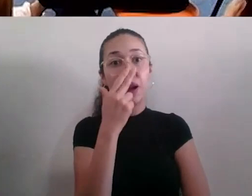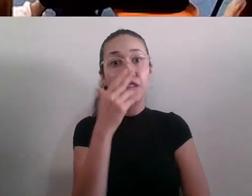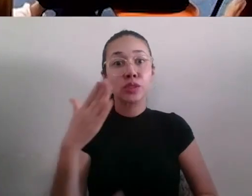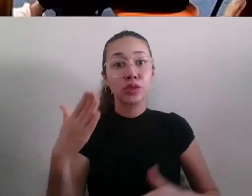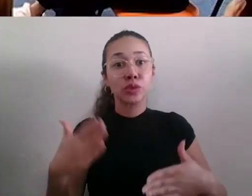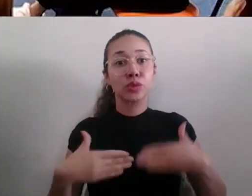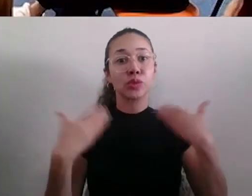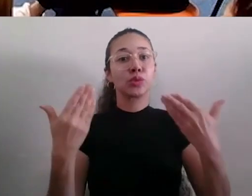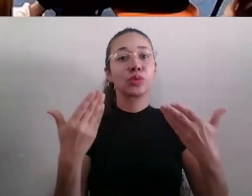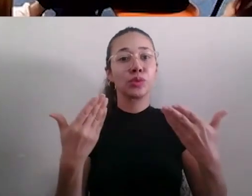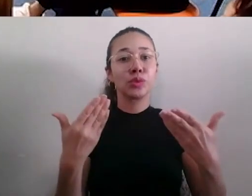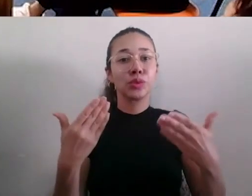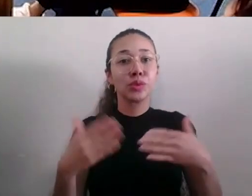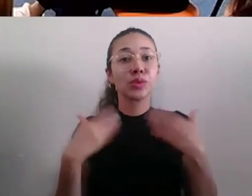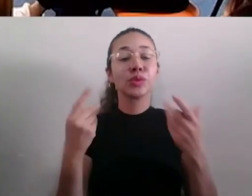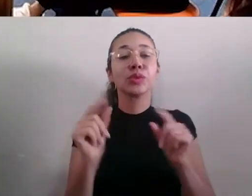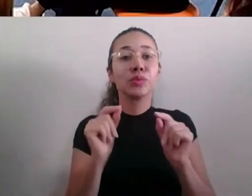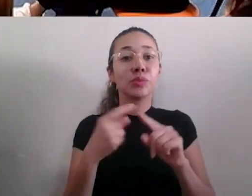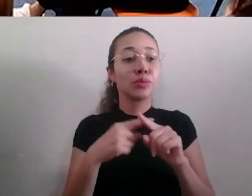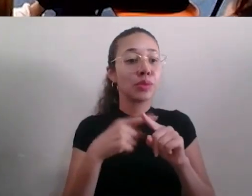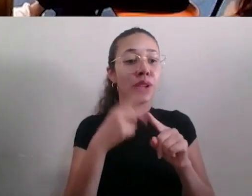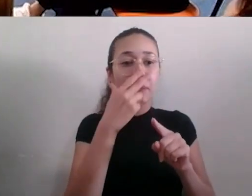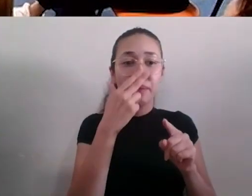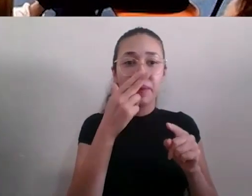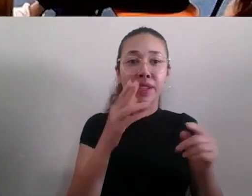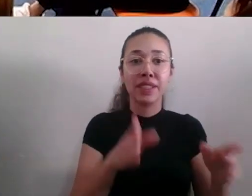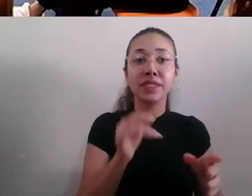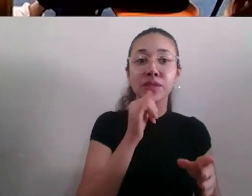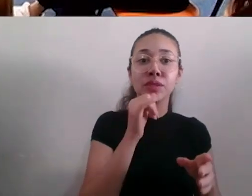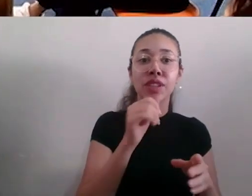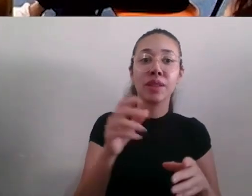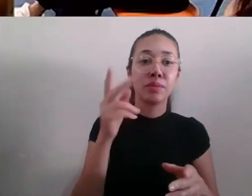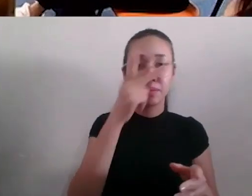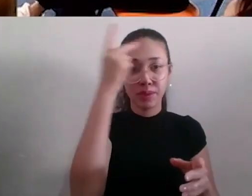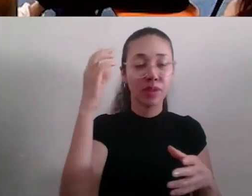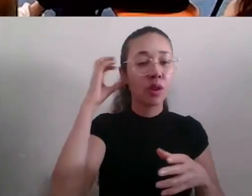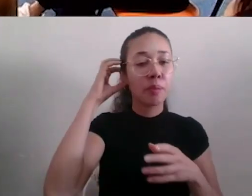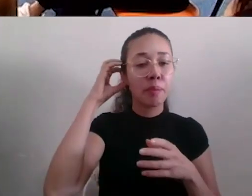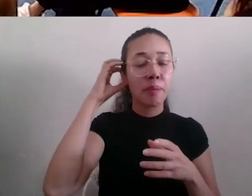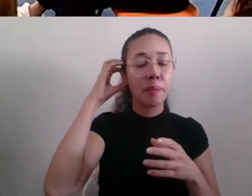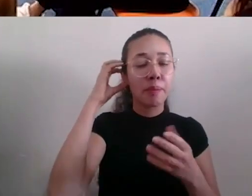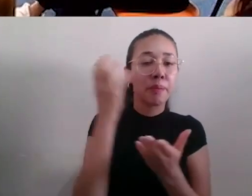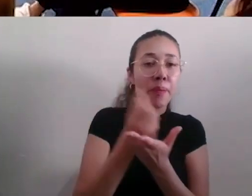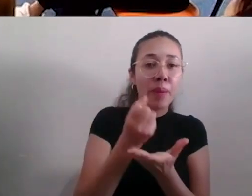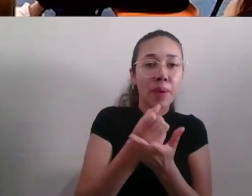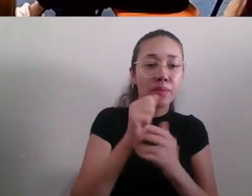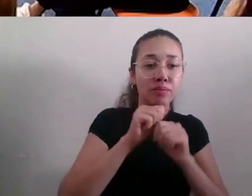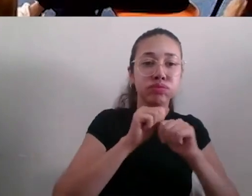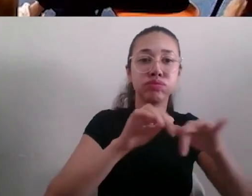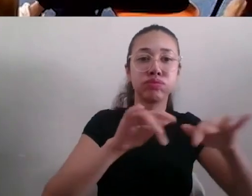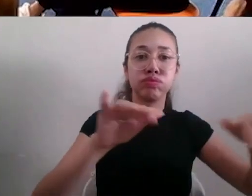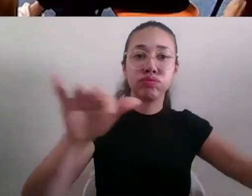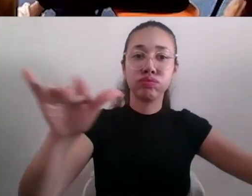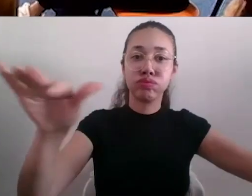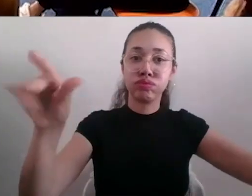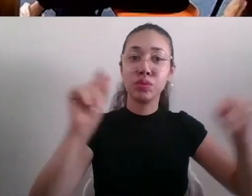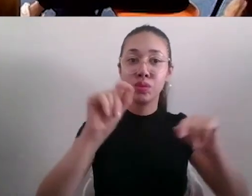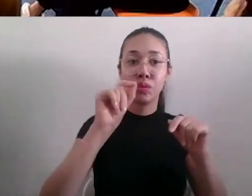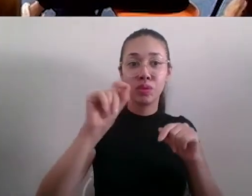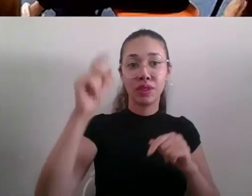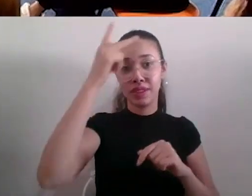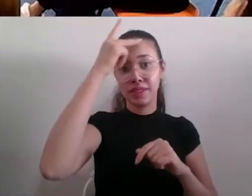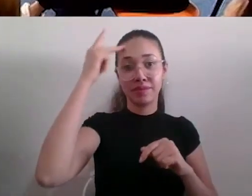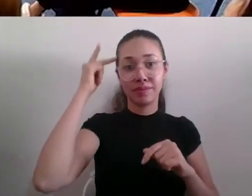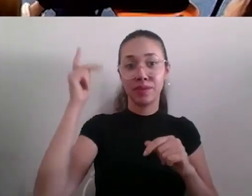porque é uma caixa preta que tem um poder imenso sobre a vida da gente, sobre a vida de qualquer pessoa. Menos sobre a vida de uma pessoa como eu, que sou uma mulher branca, de